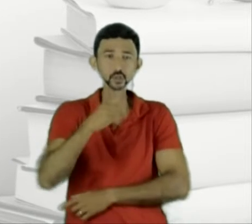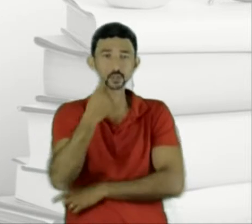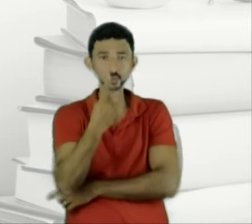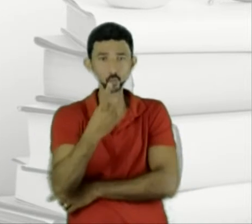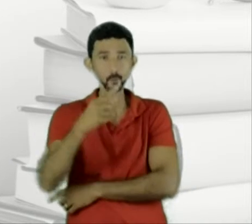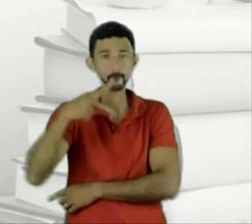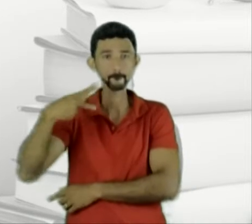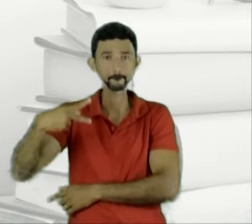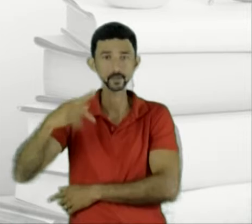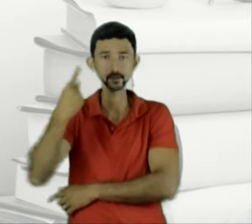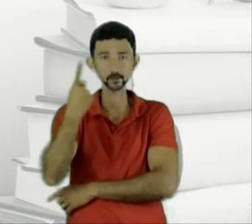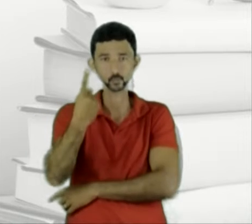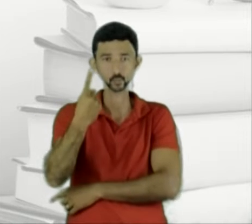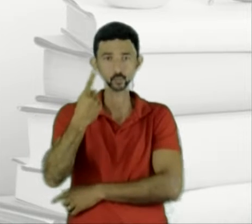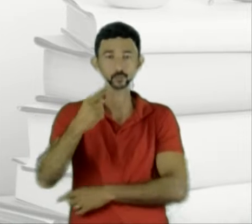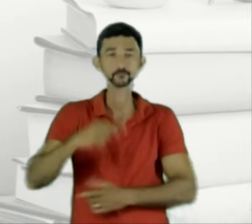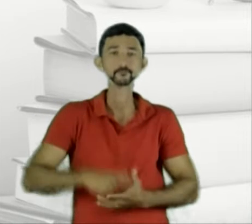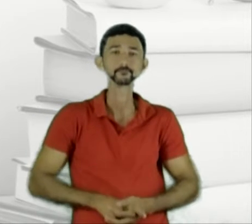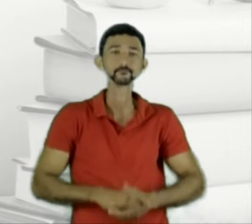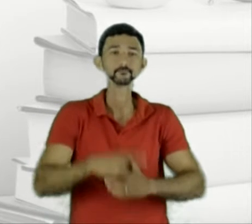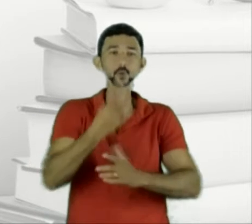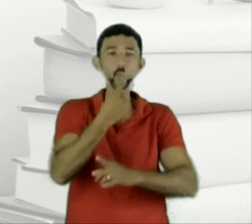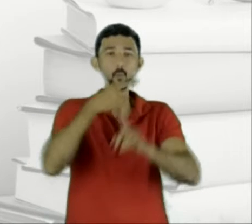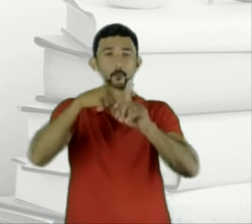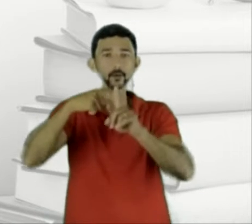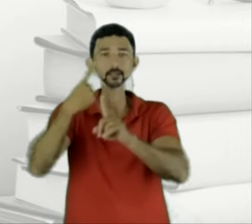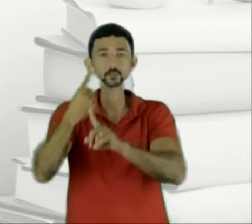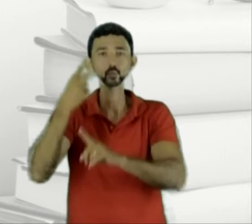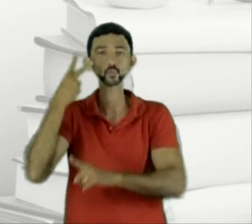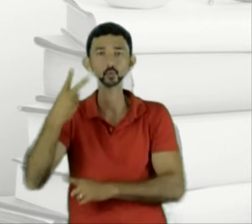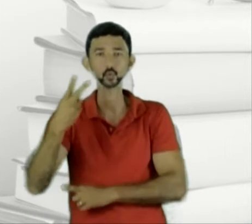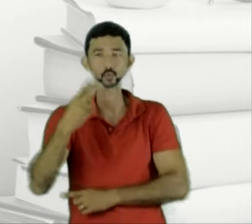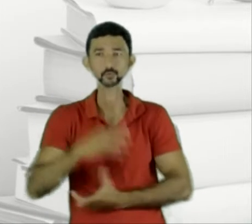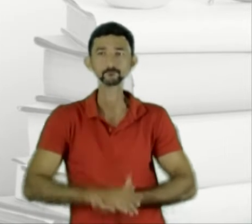x, 1, que é o expoente do p, 1 mais 1 dá